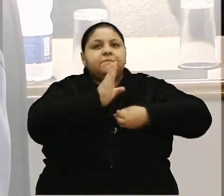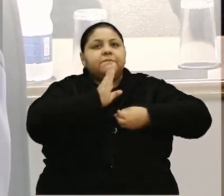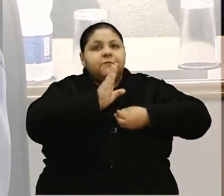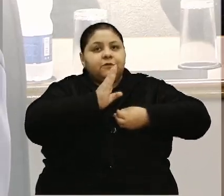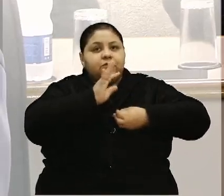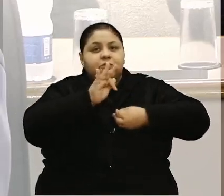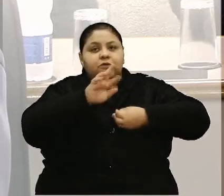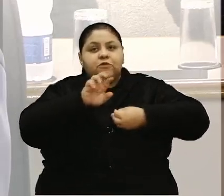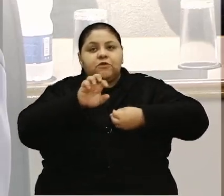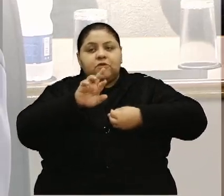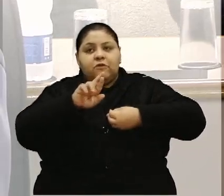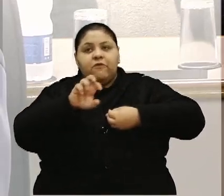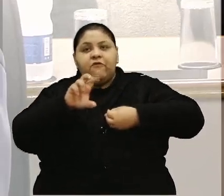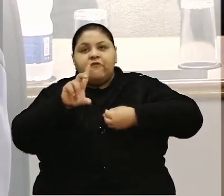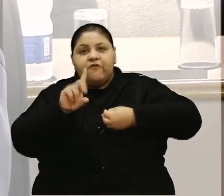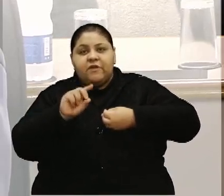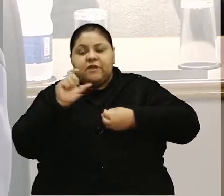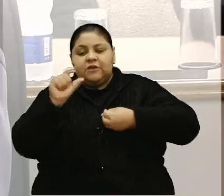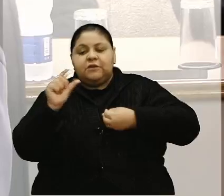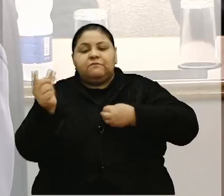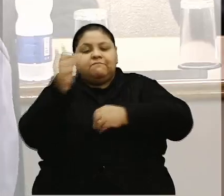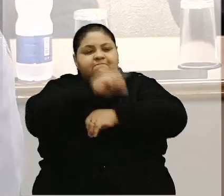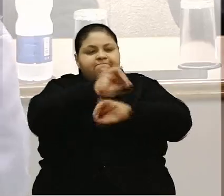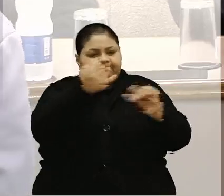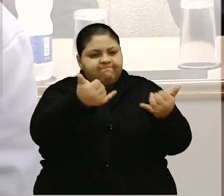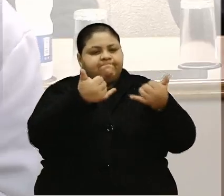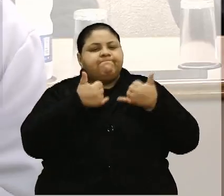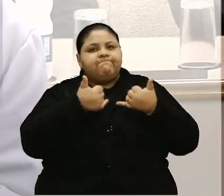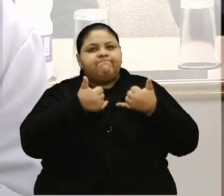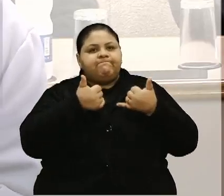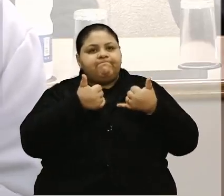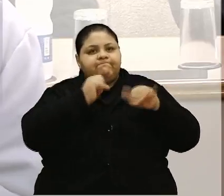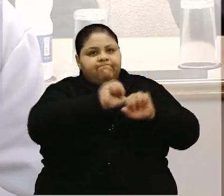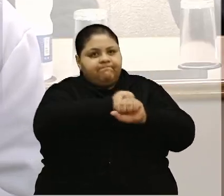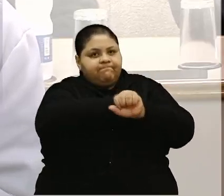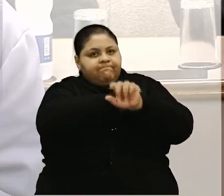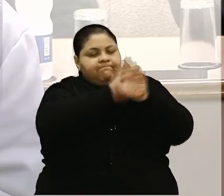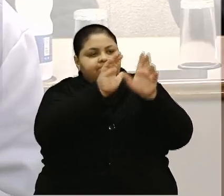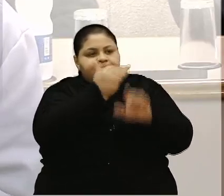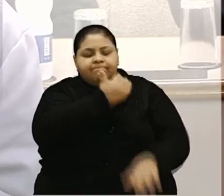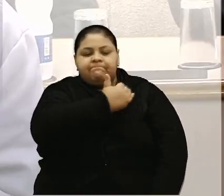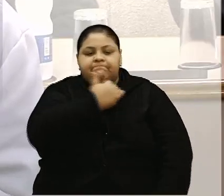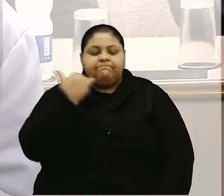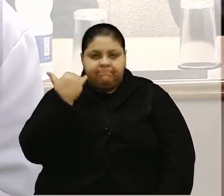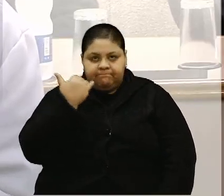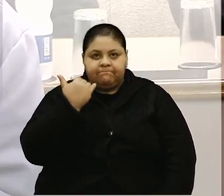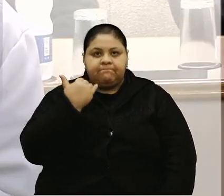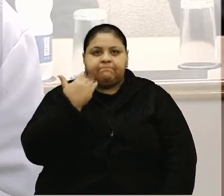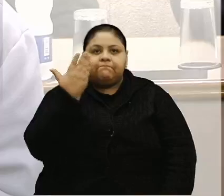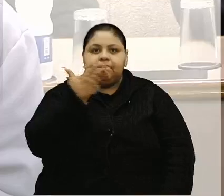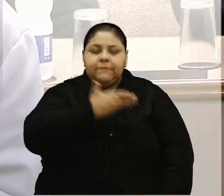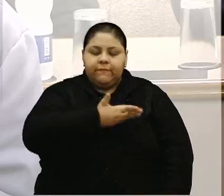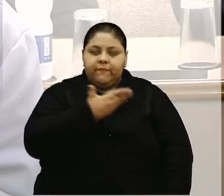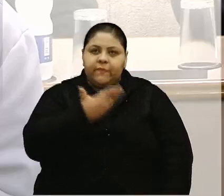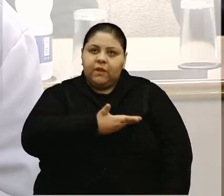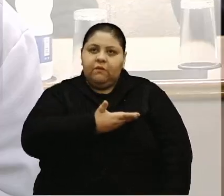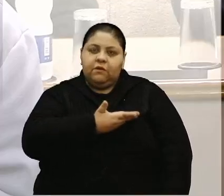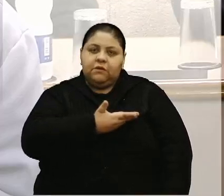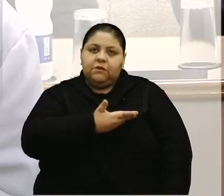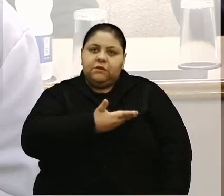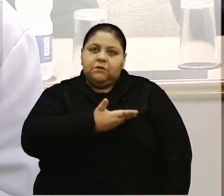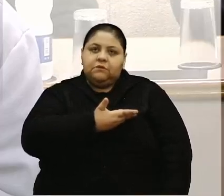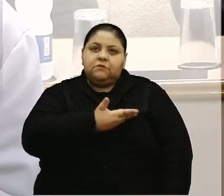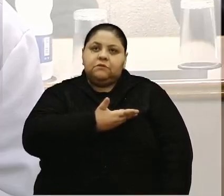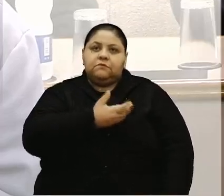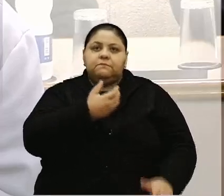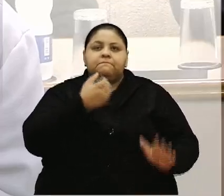poucos dias e recebo essa notícia agora pela manhã da morte do nosso amigo, e que deixou